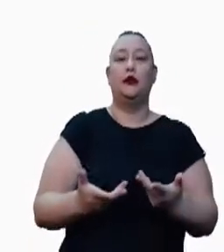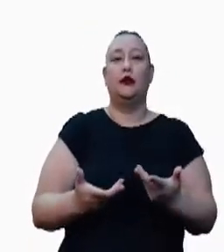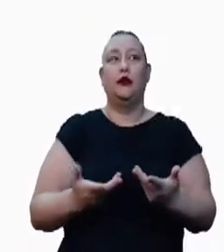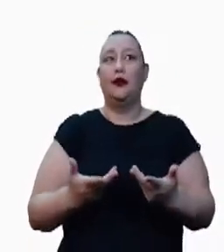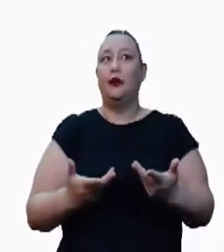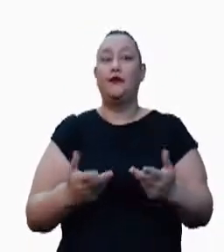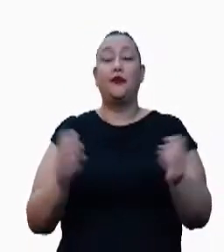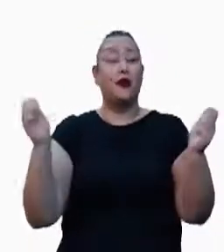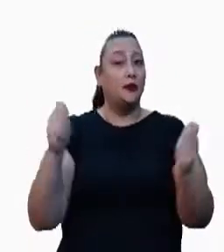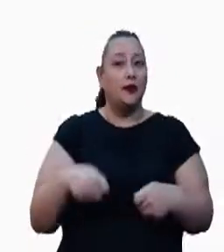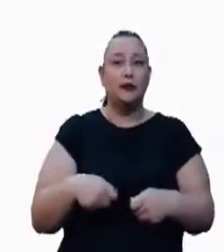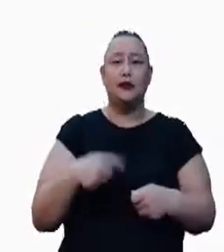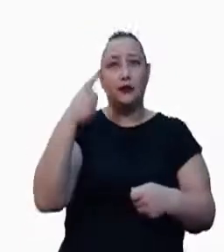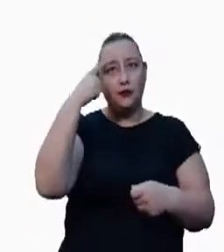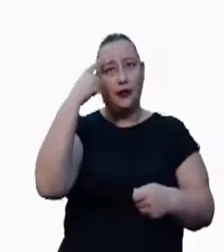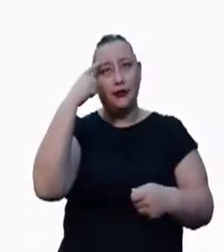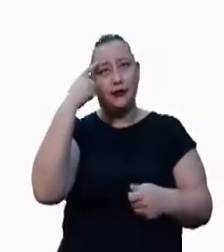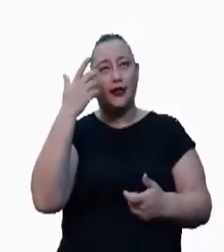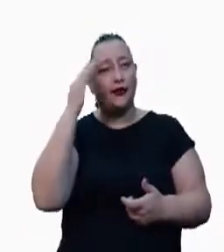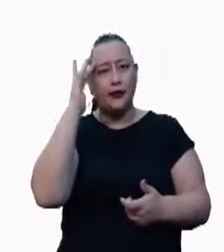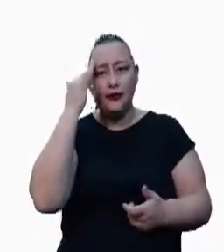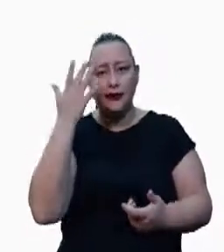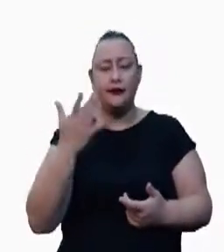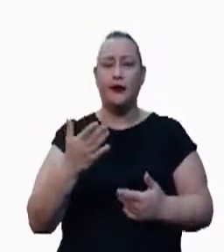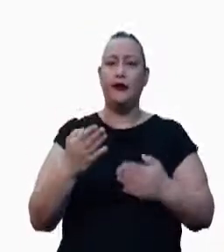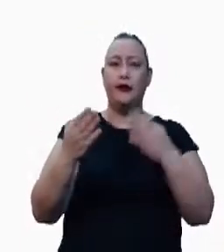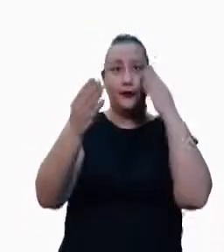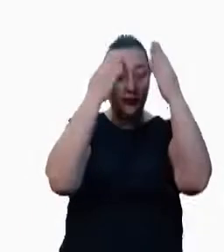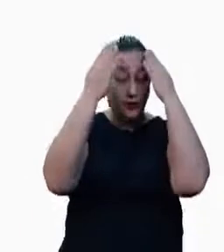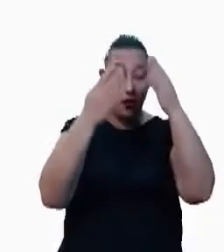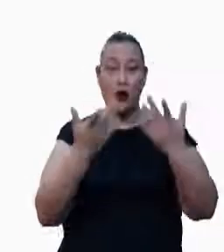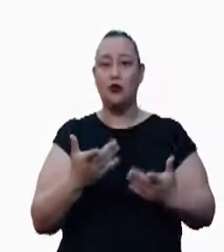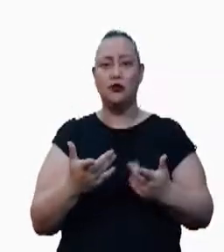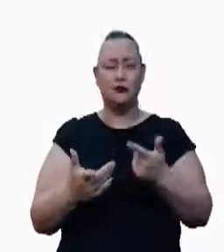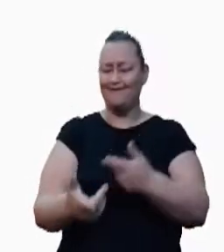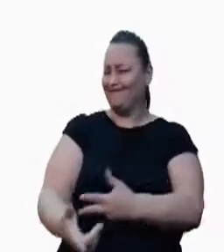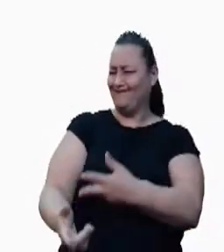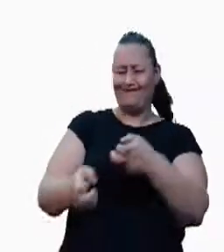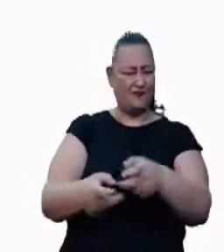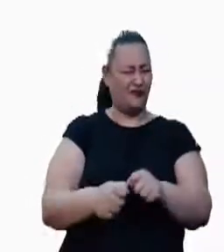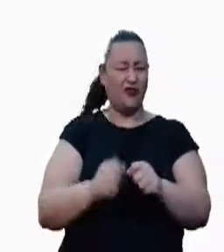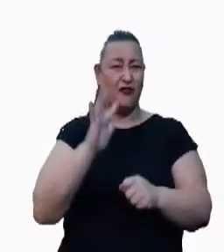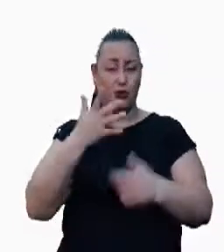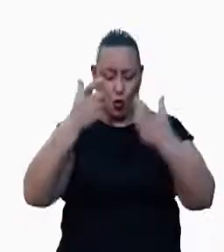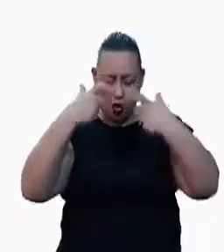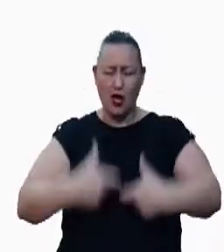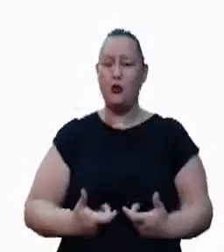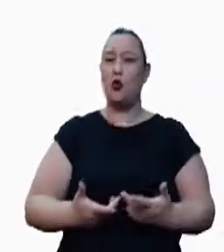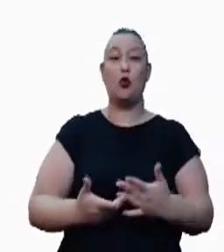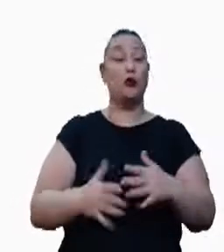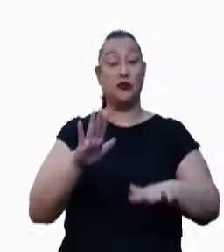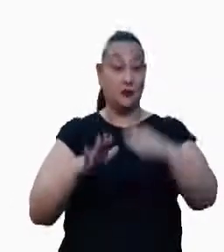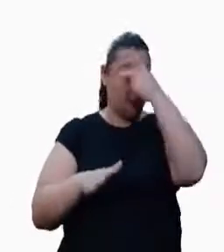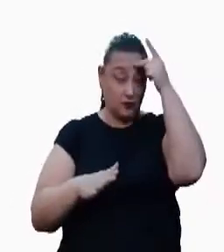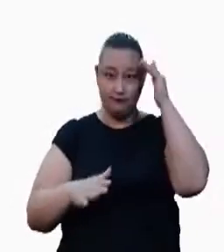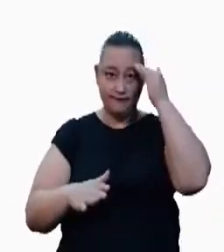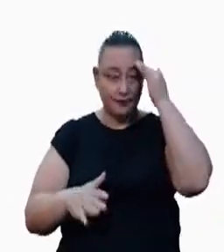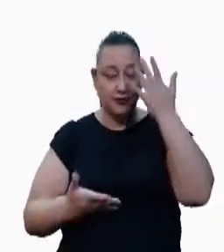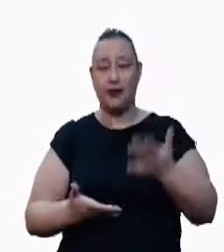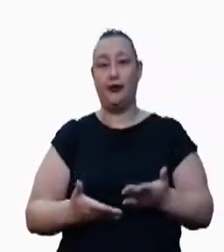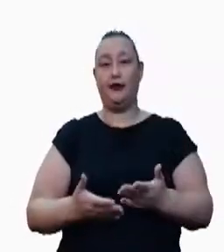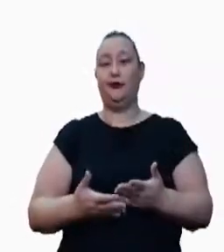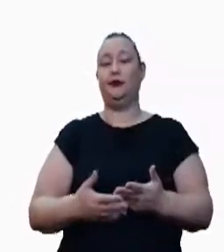a capacidade de entender, né, por uma alteração psicológica ou psiquiatra, o que aquilo vai fazer. Então, uma pessoa que tem uma